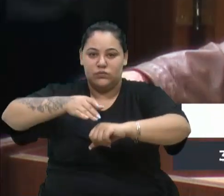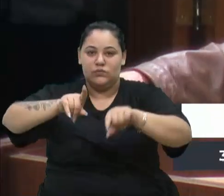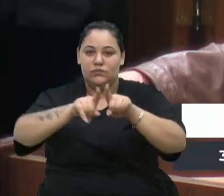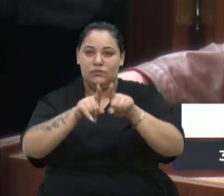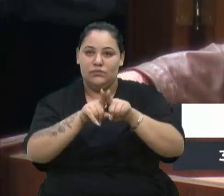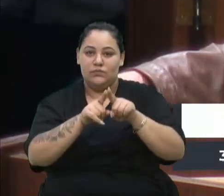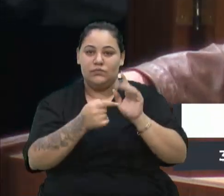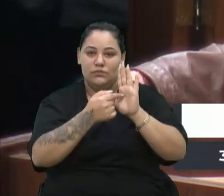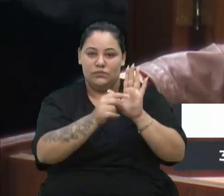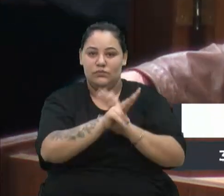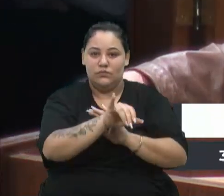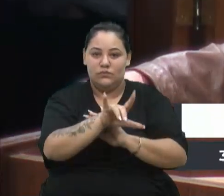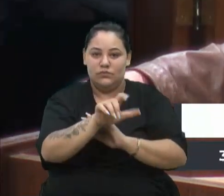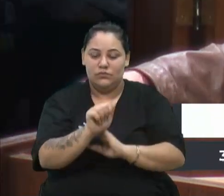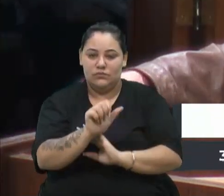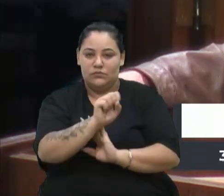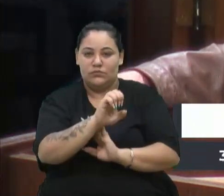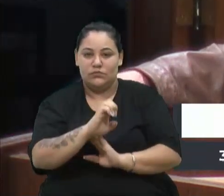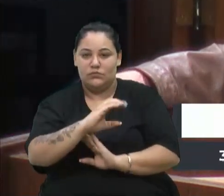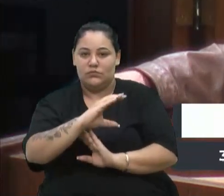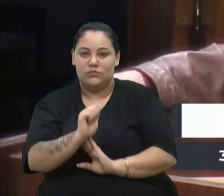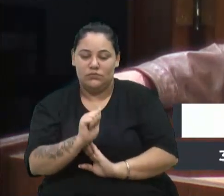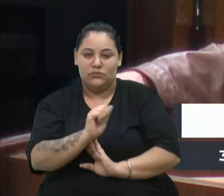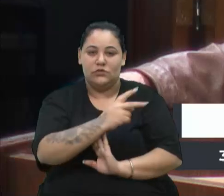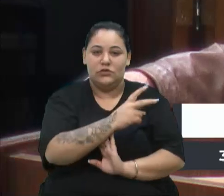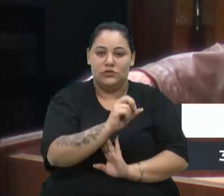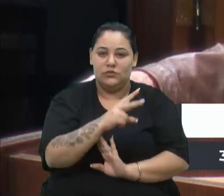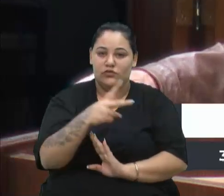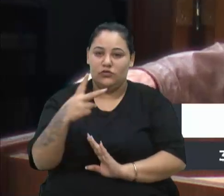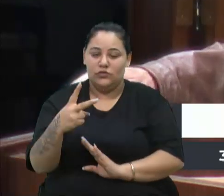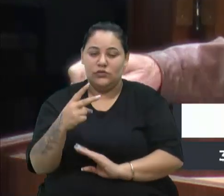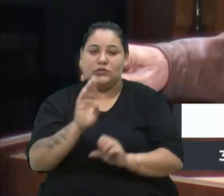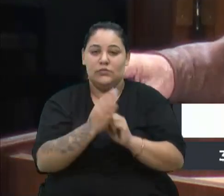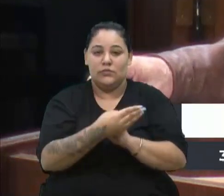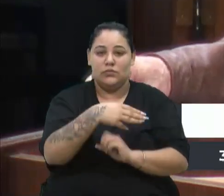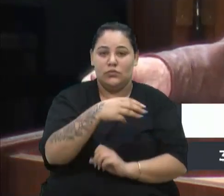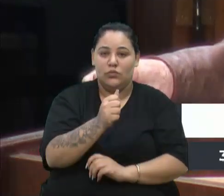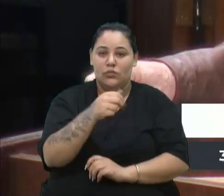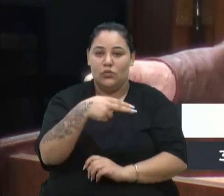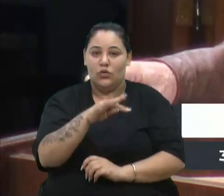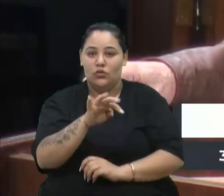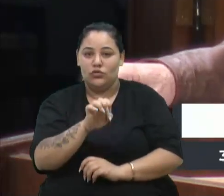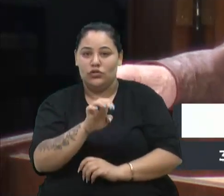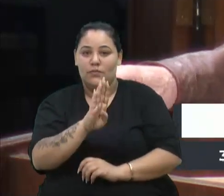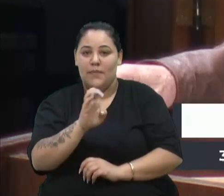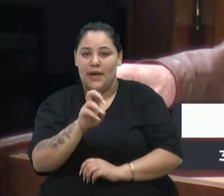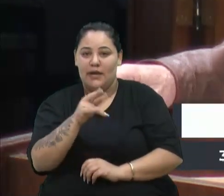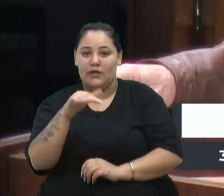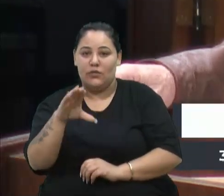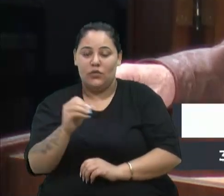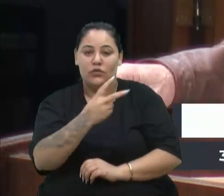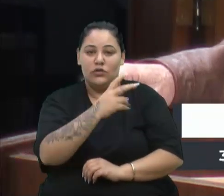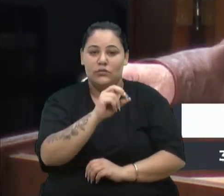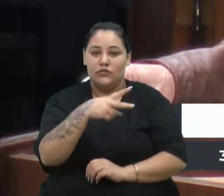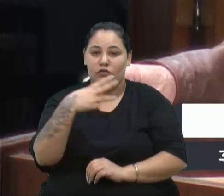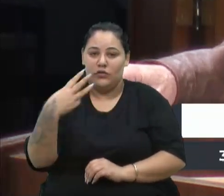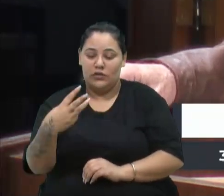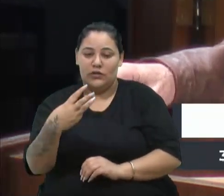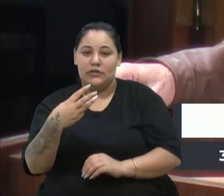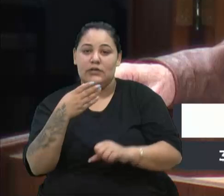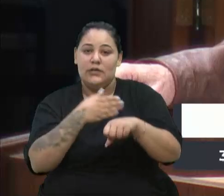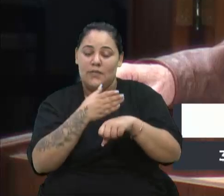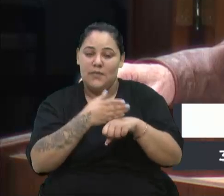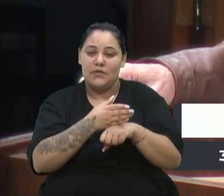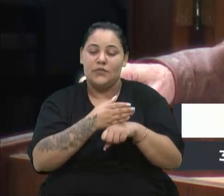em Vila Seca, 2022, e Monte Ibérico, em 23. E em 24, inclusa na programação da Festa da